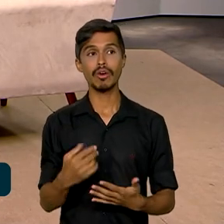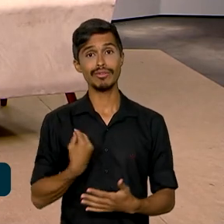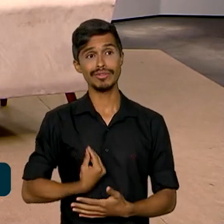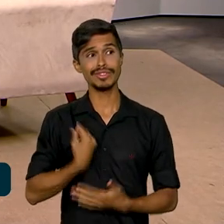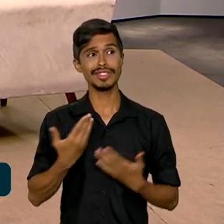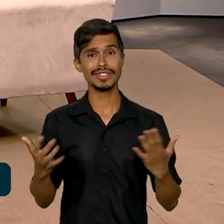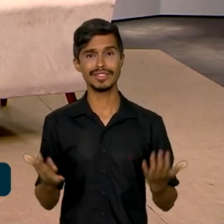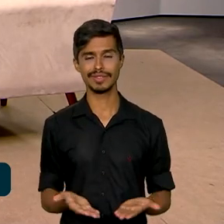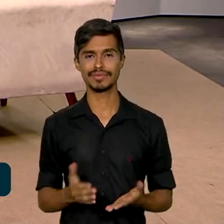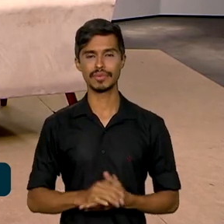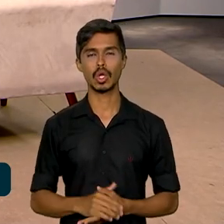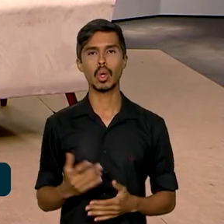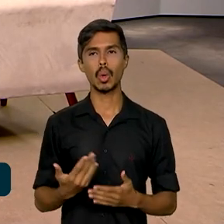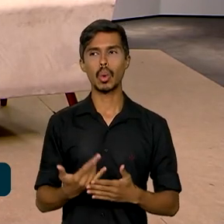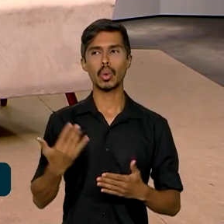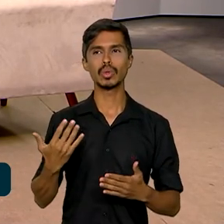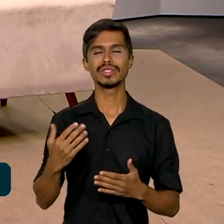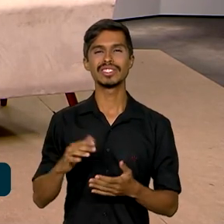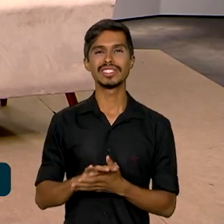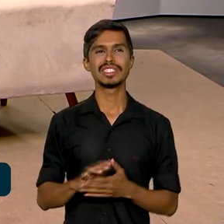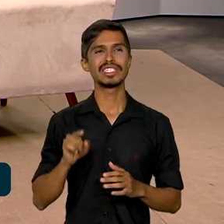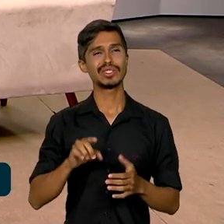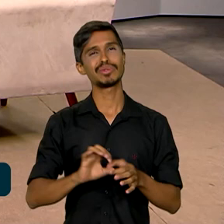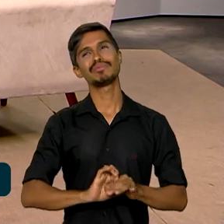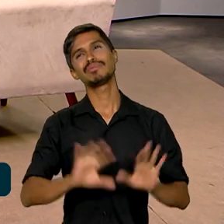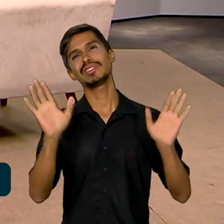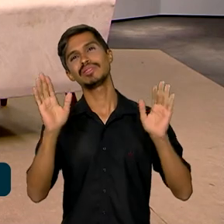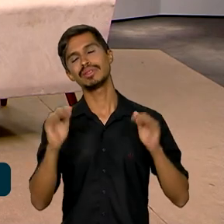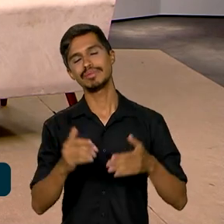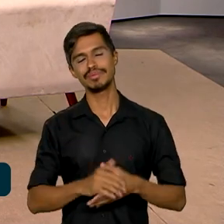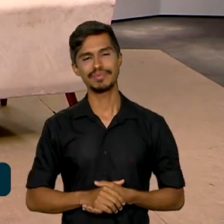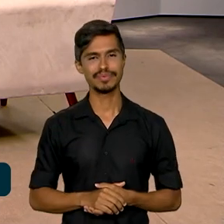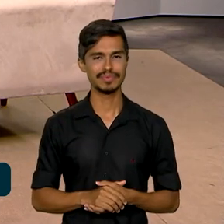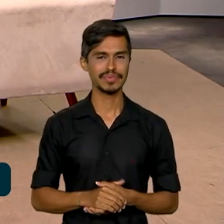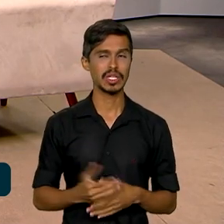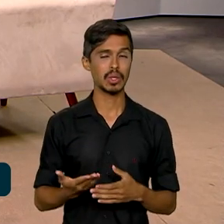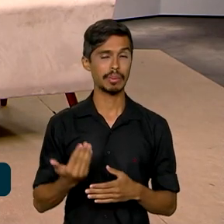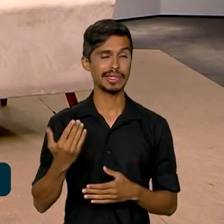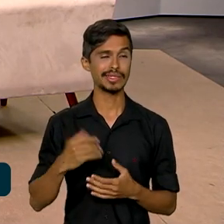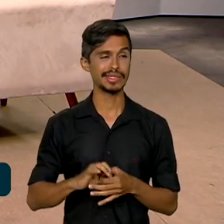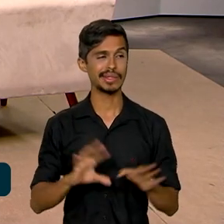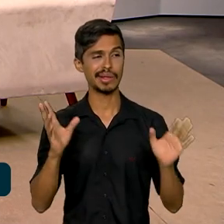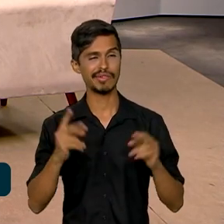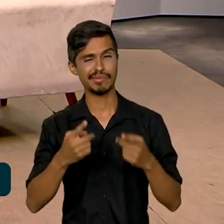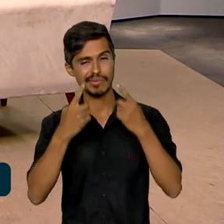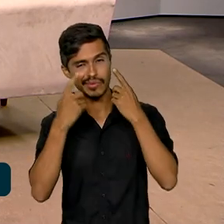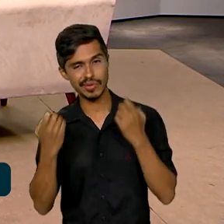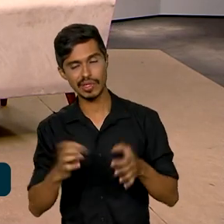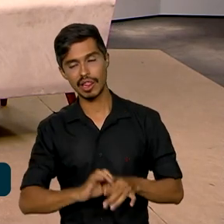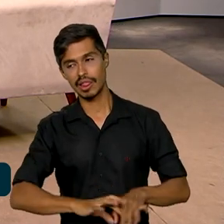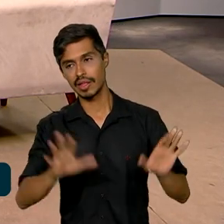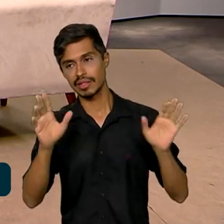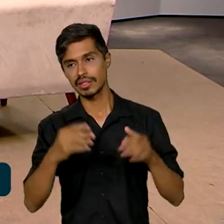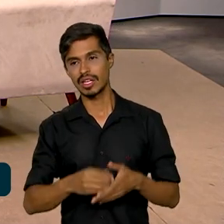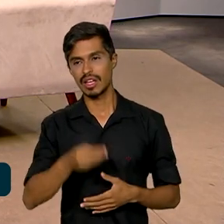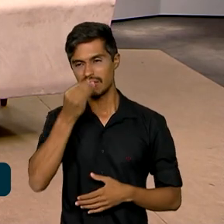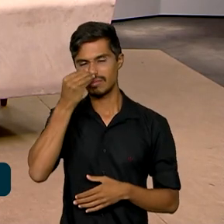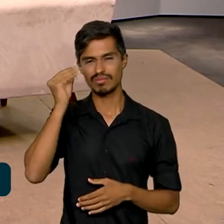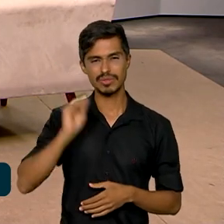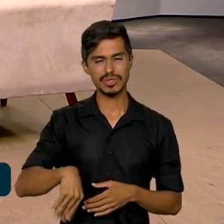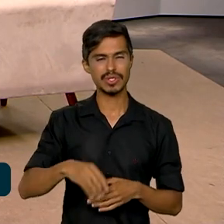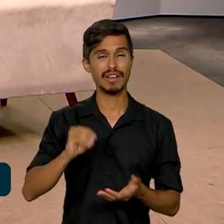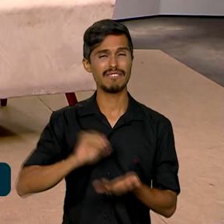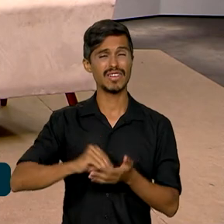vivido. No último período, infelizmente, isso foi autorizado. Autorizada a violência, autorizado o